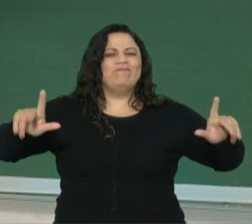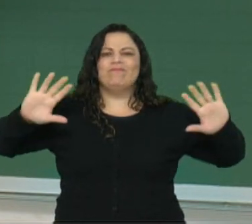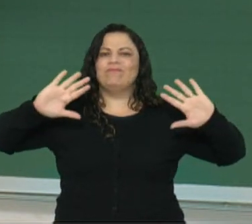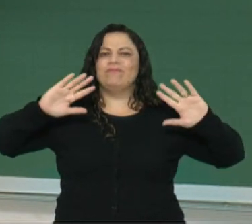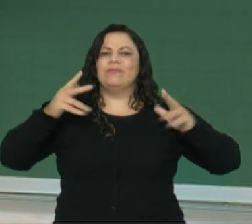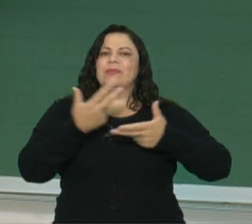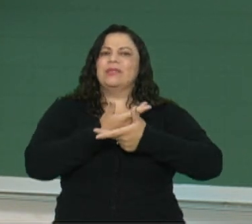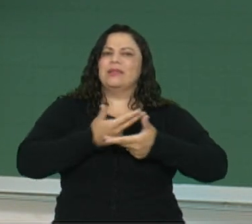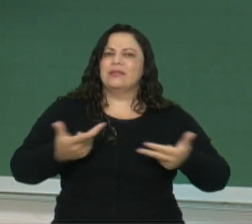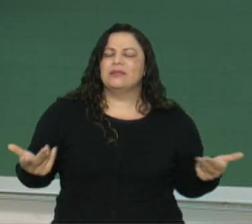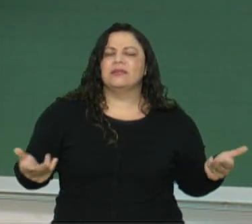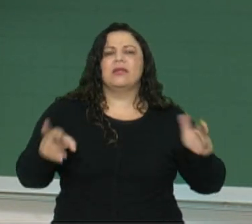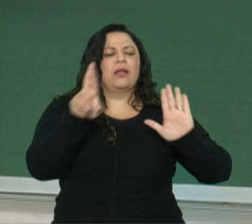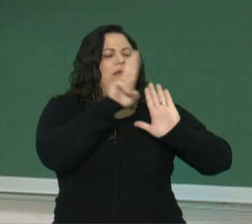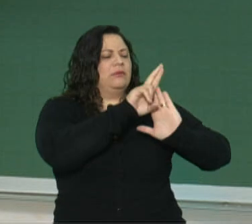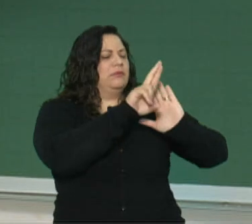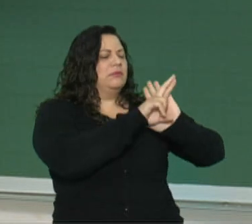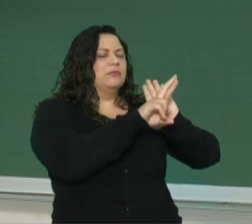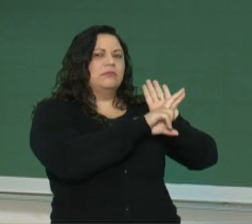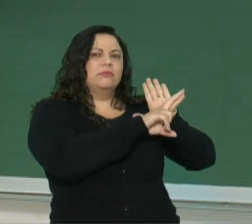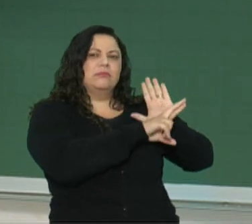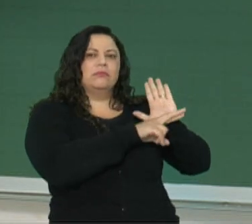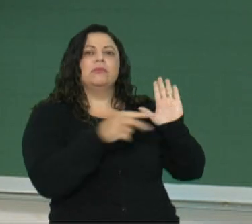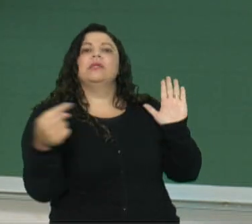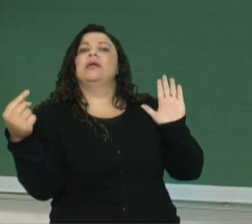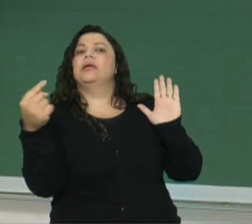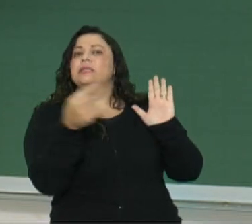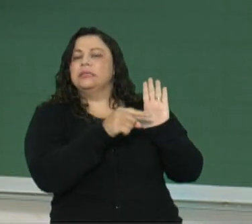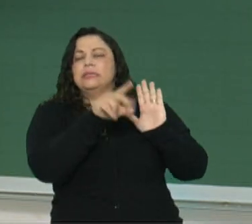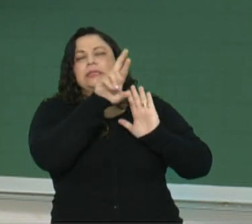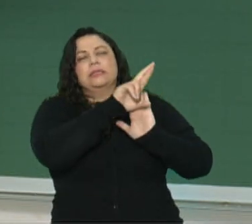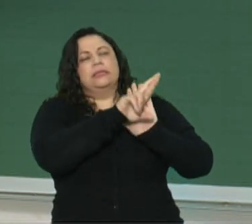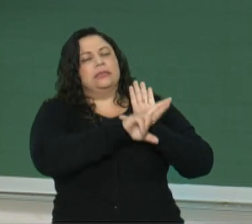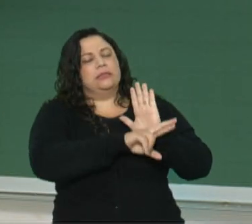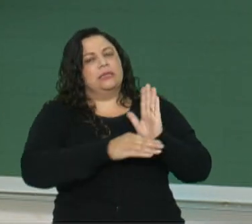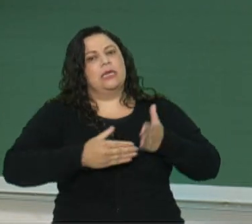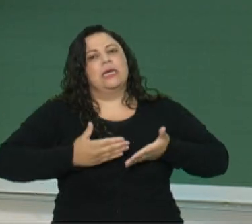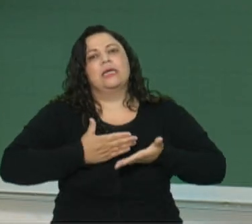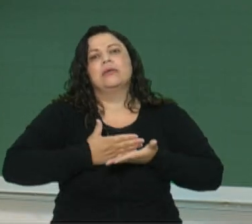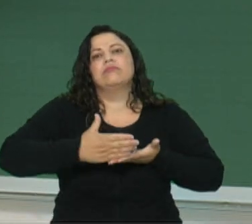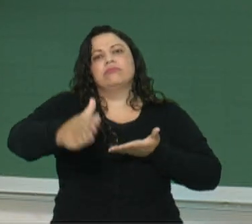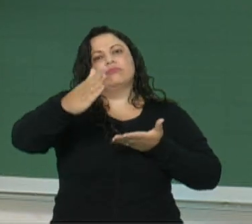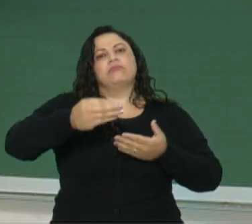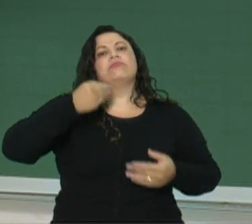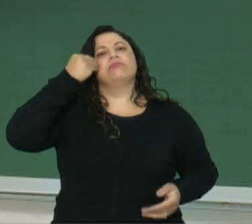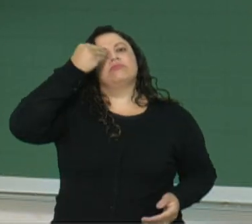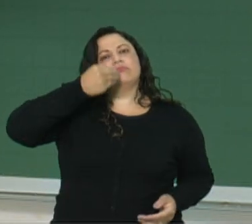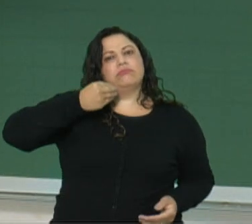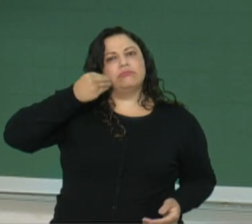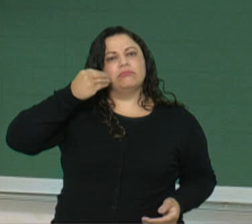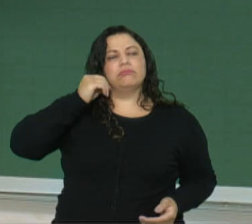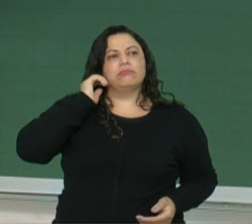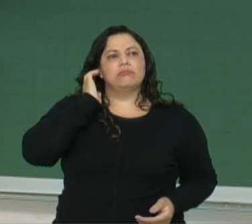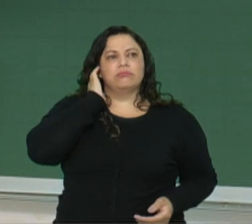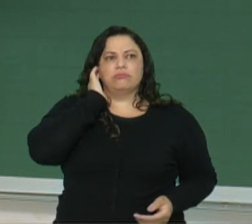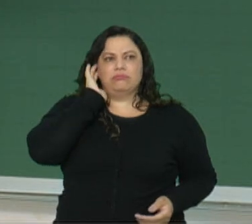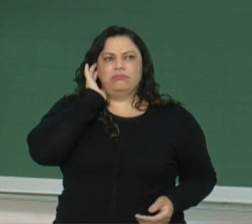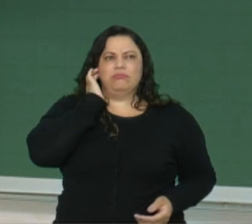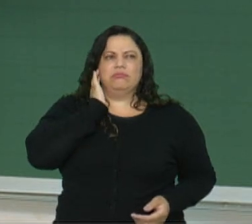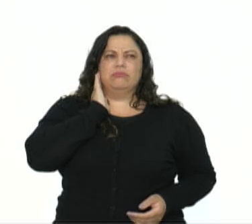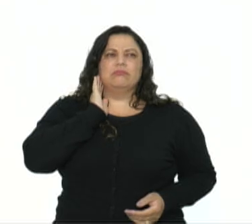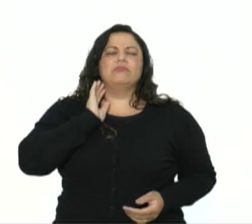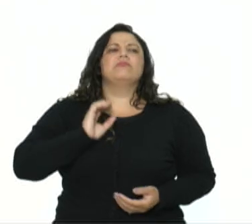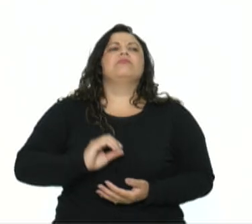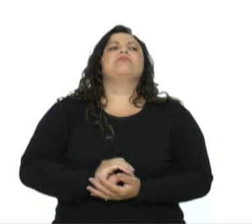Daí colocou as regras, aí sim, aí a gente parte para fazer a experimentação. E